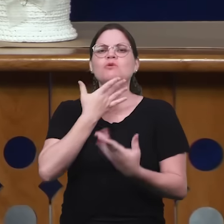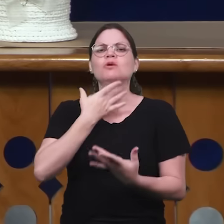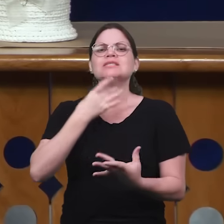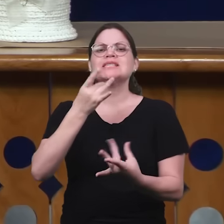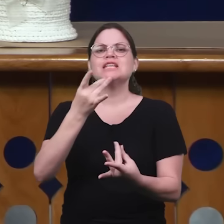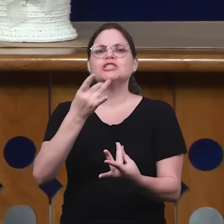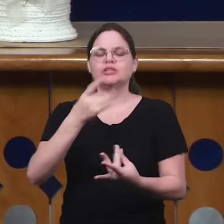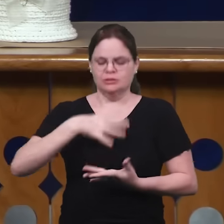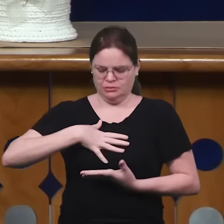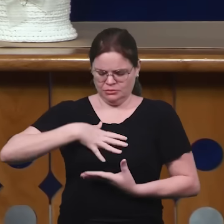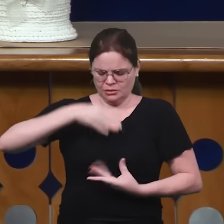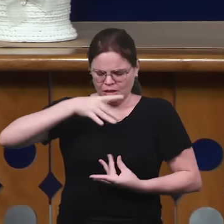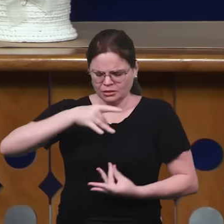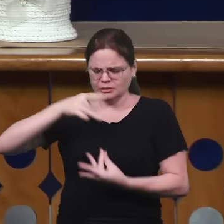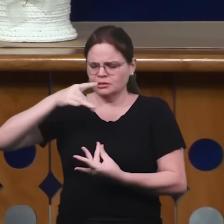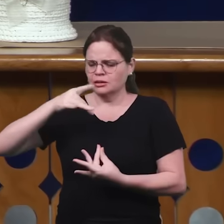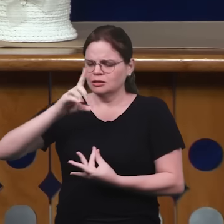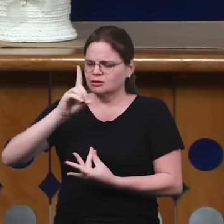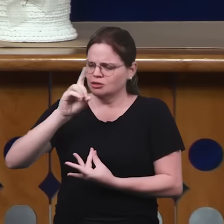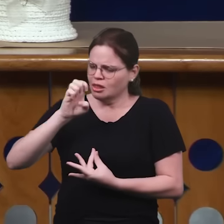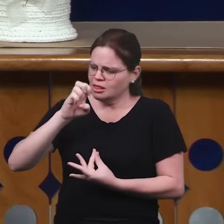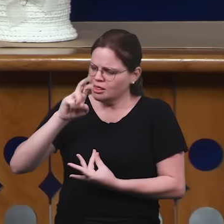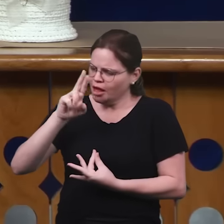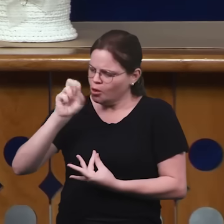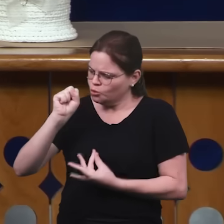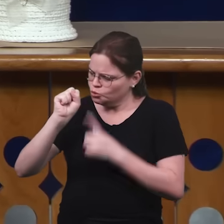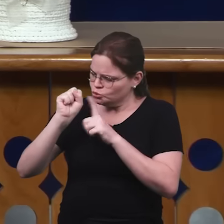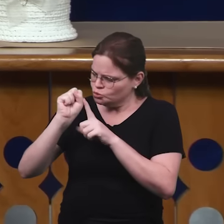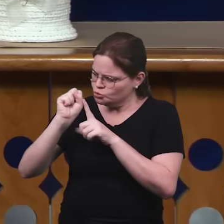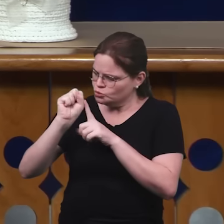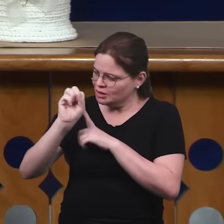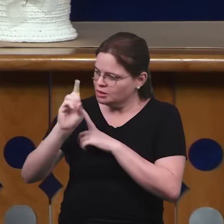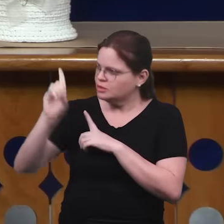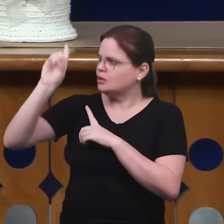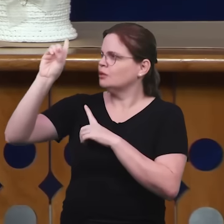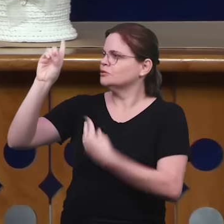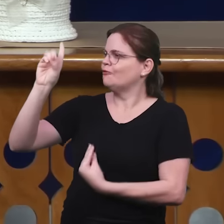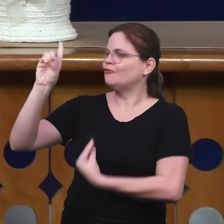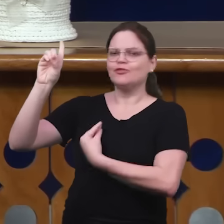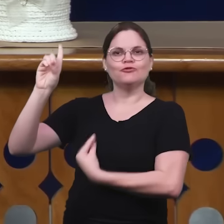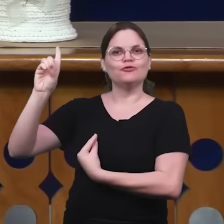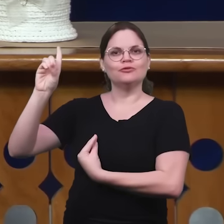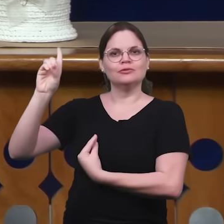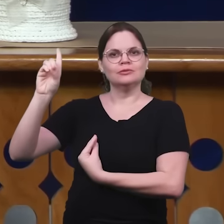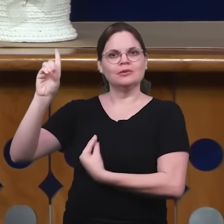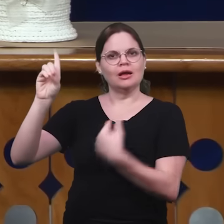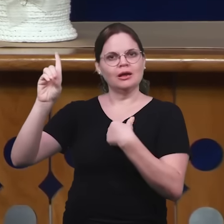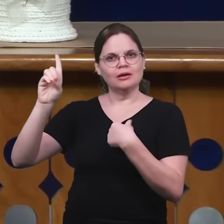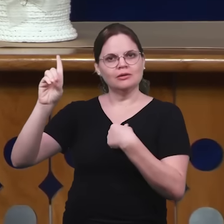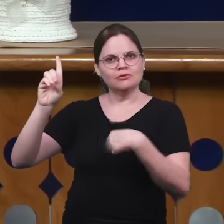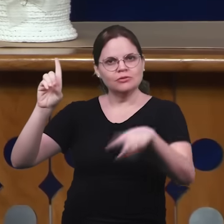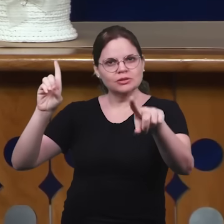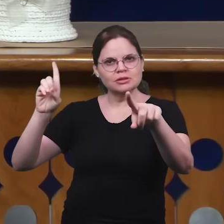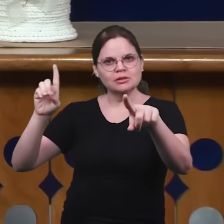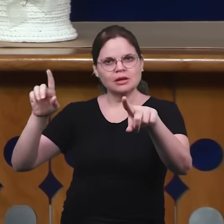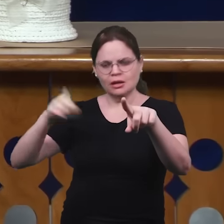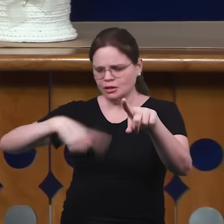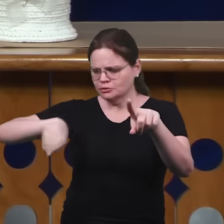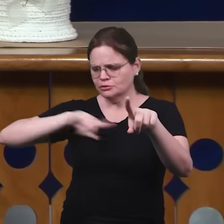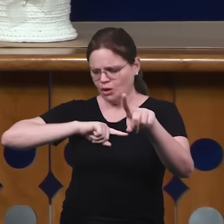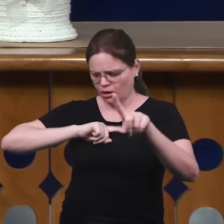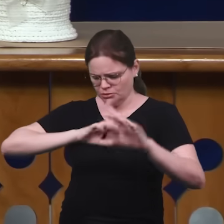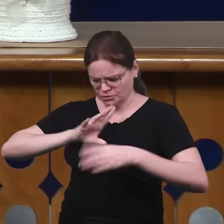ele qualifica Deus, sede do Deus vivo. Eu, você, nós trazemos no nosso